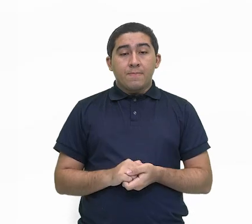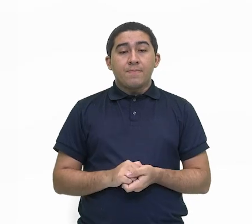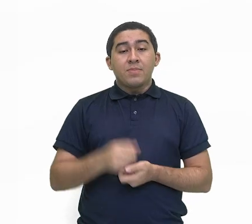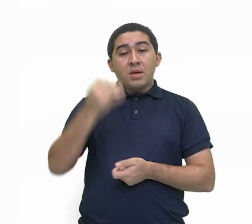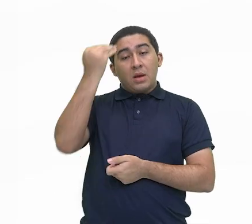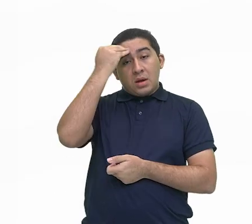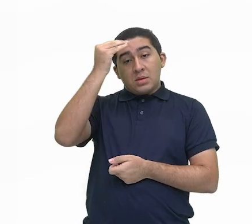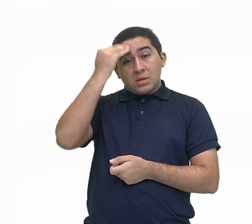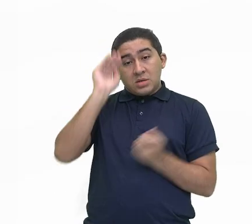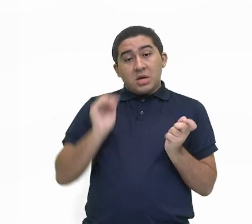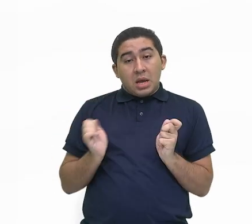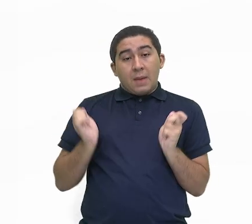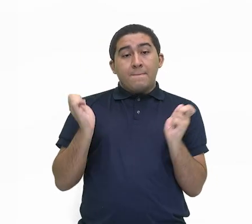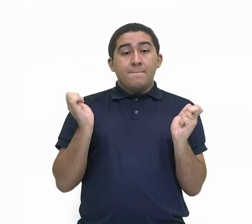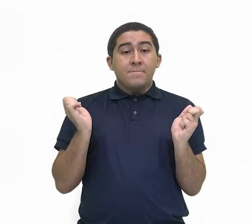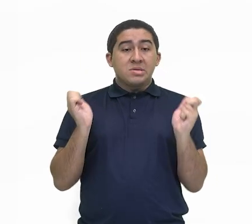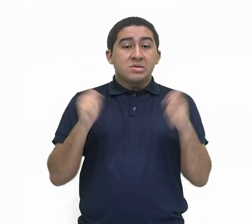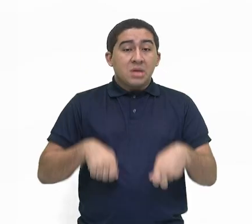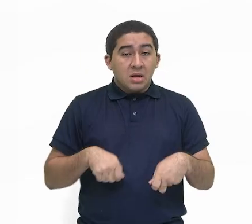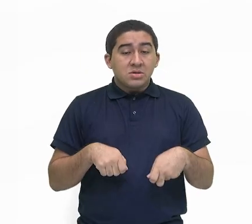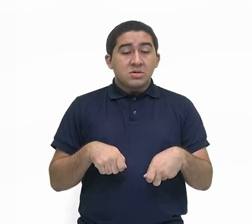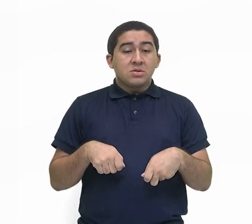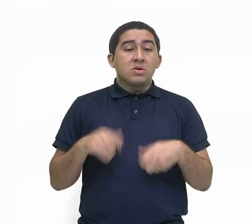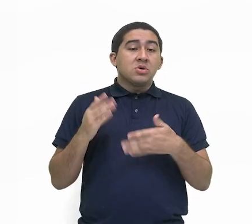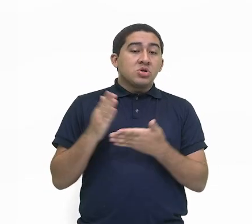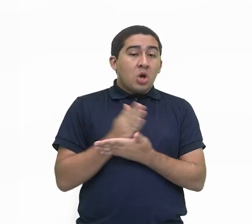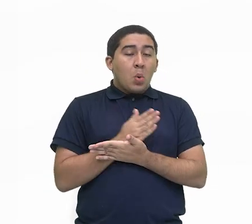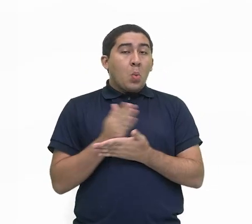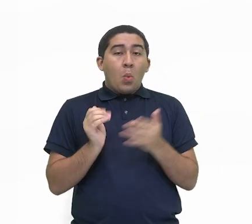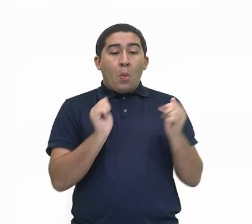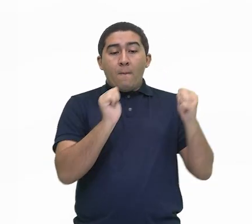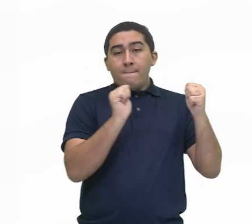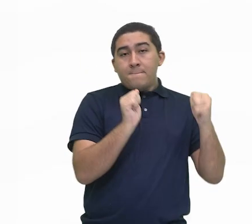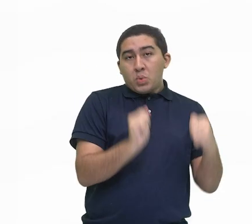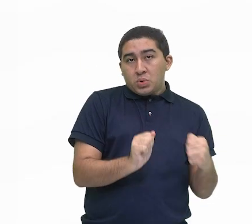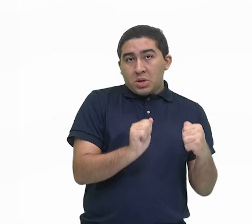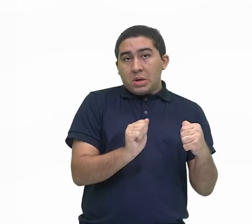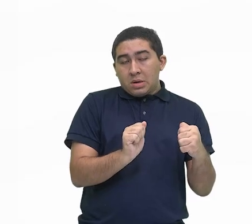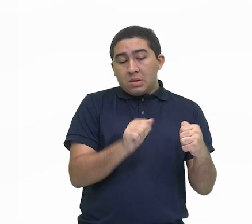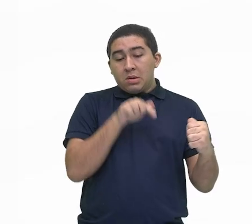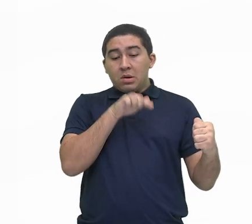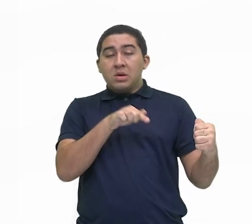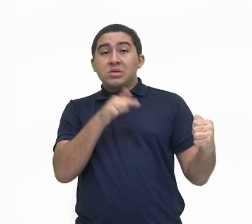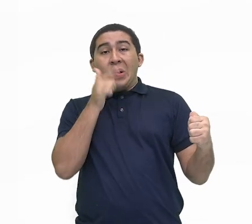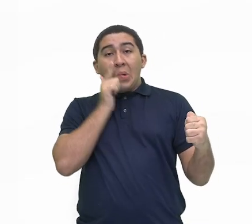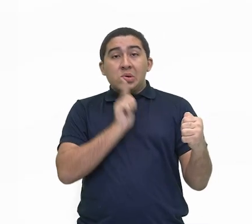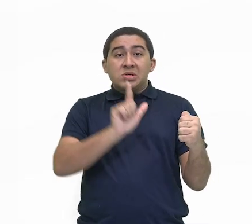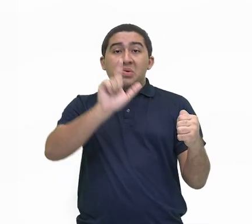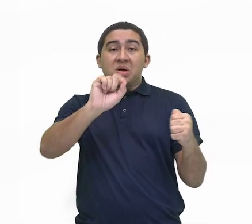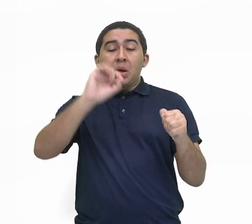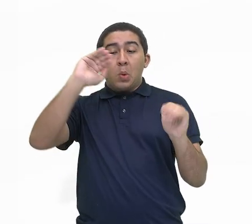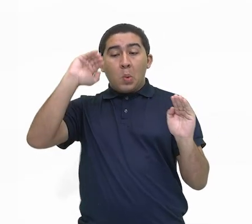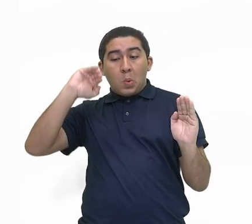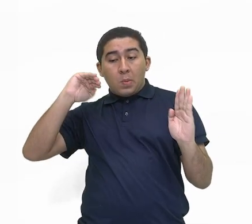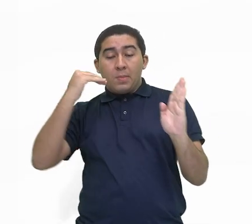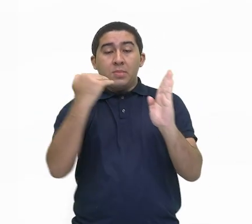a capacidade de um determinado poder para conseguir